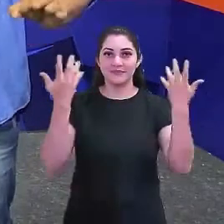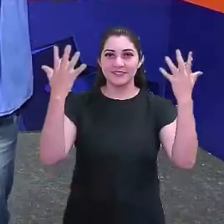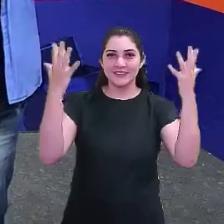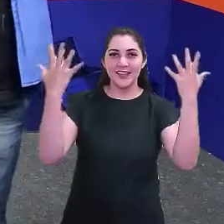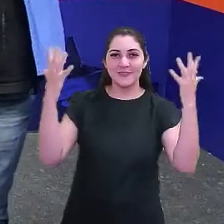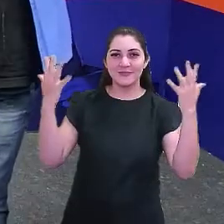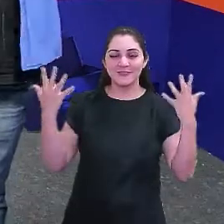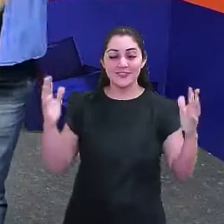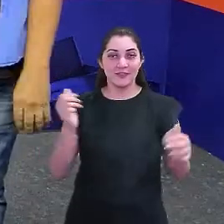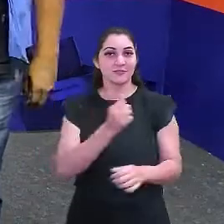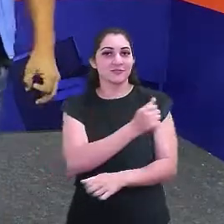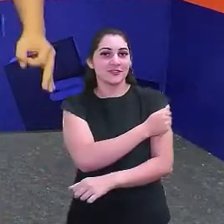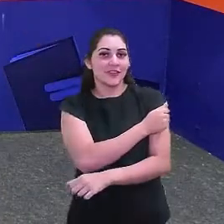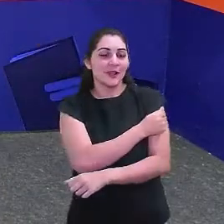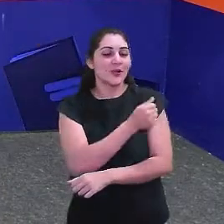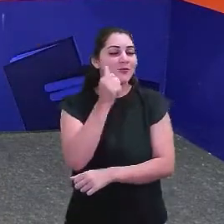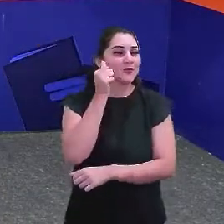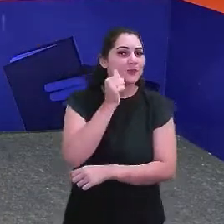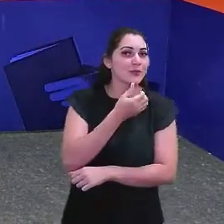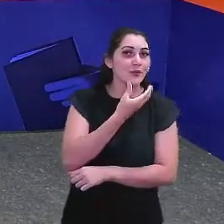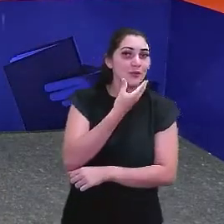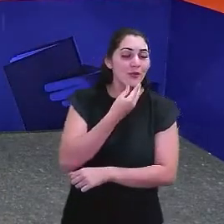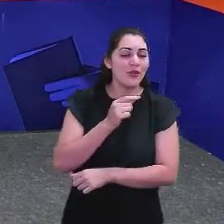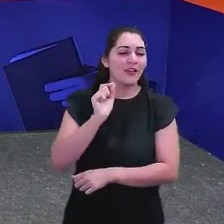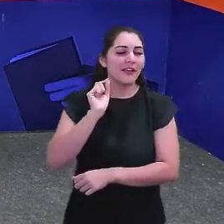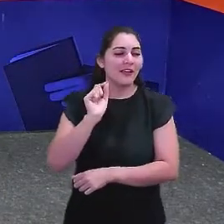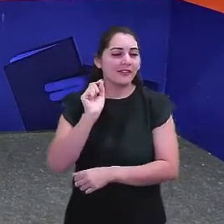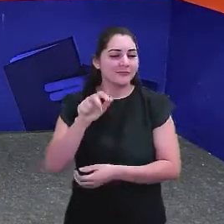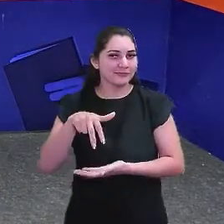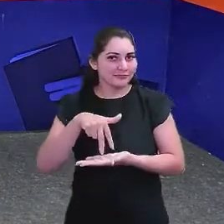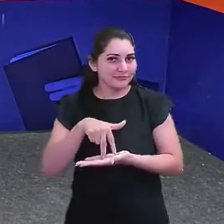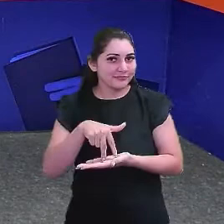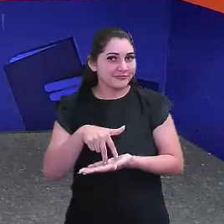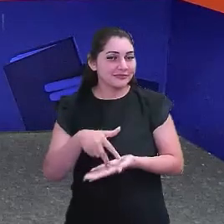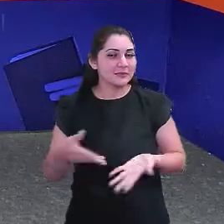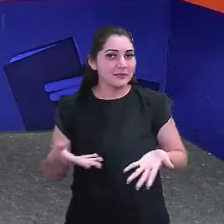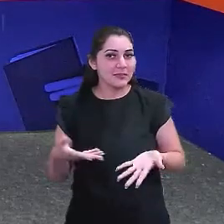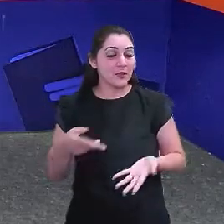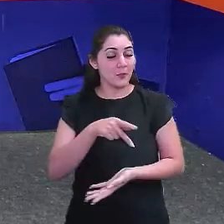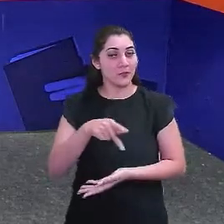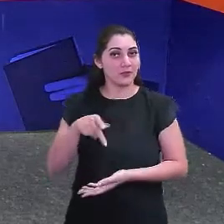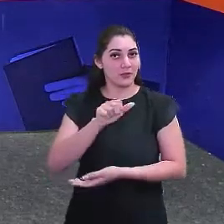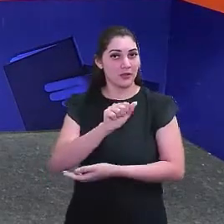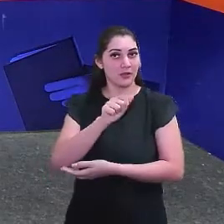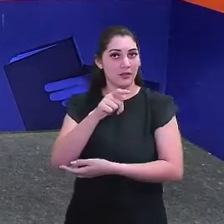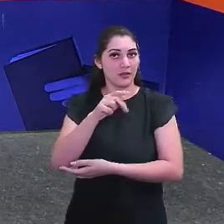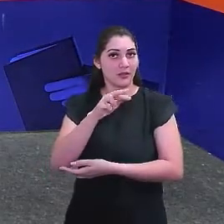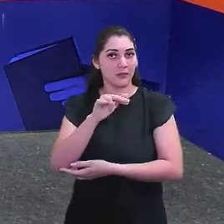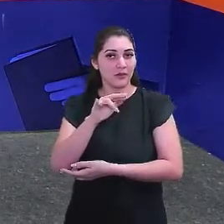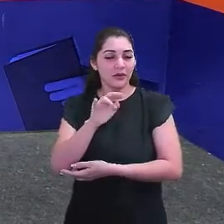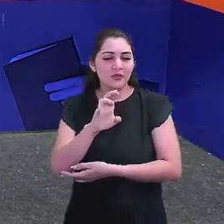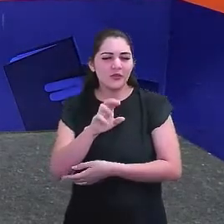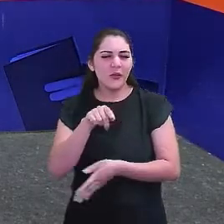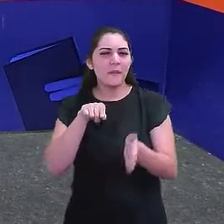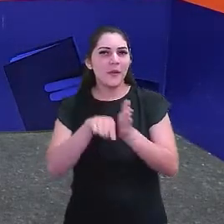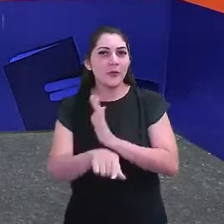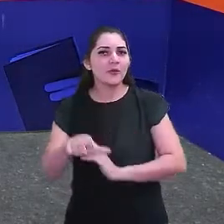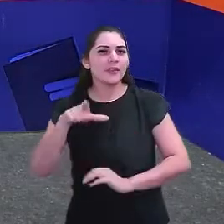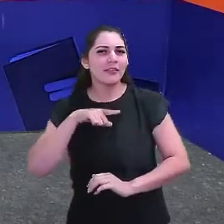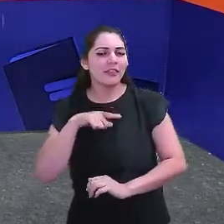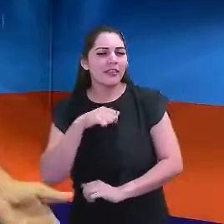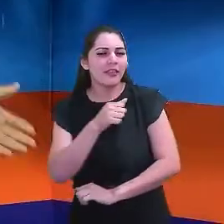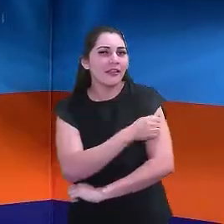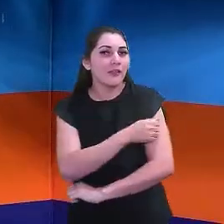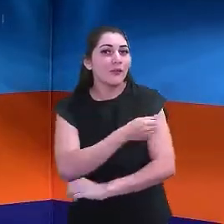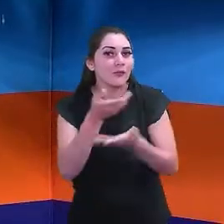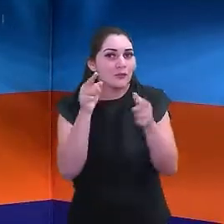Salve, salve, aluna e aluno. Quem é que tá aqui na área? O professor Aprício, fazendo aquela perguntinha básica, fofinha. Tem aluno aí? Eu espero que sim. Dito